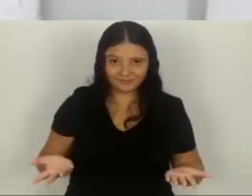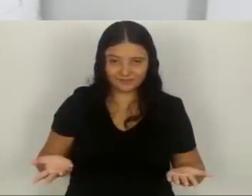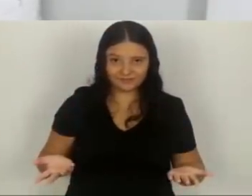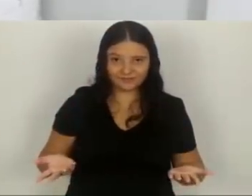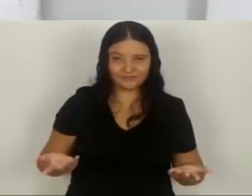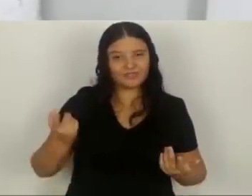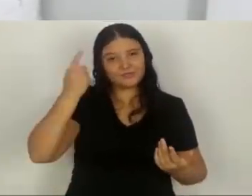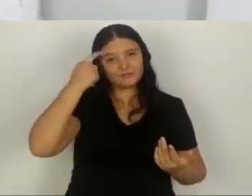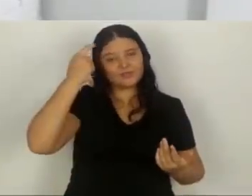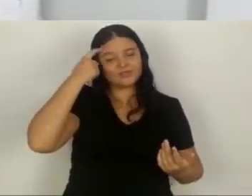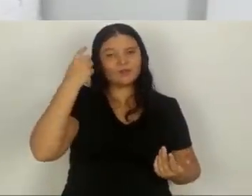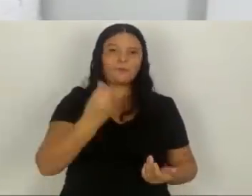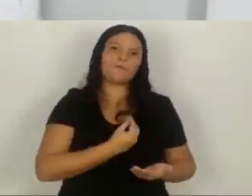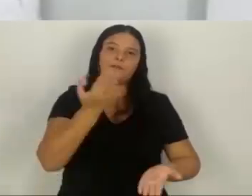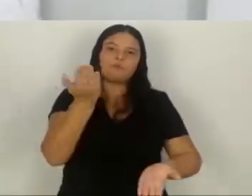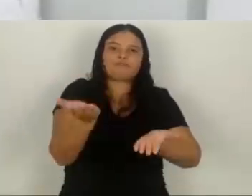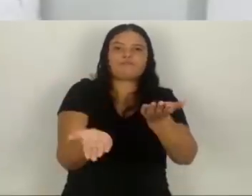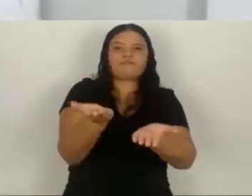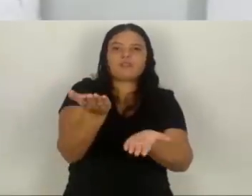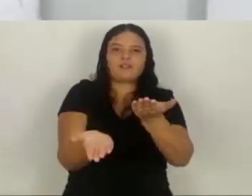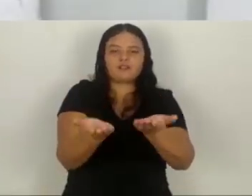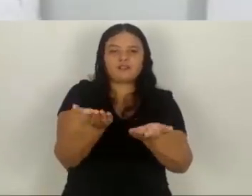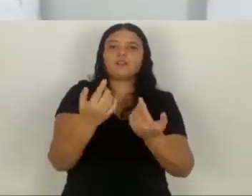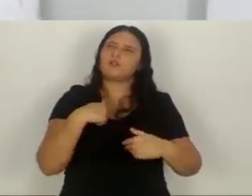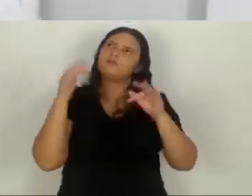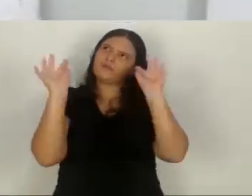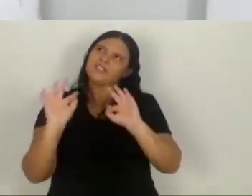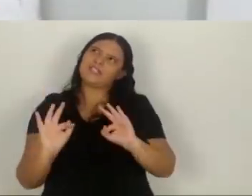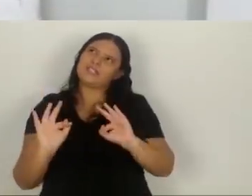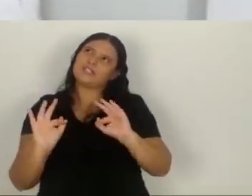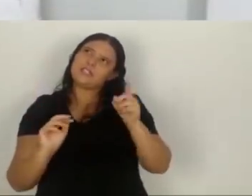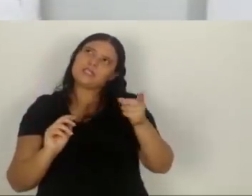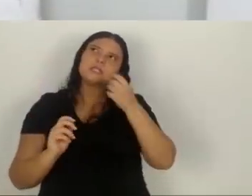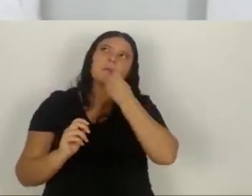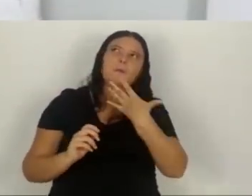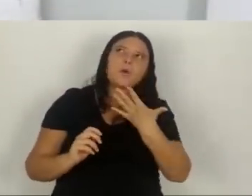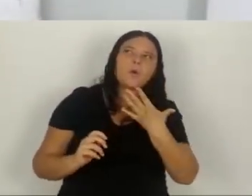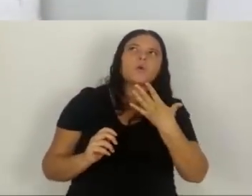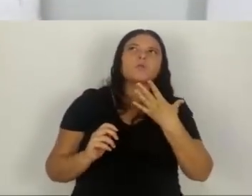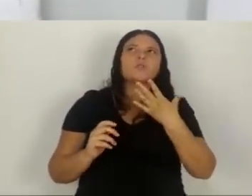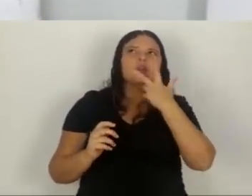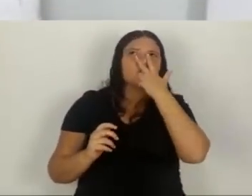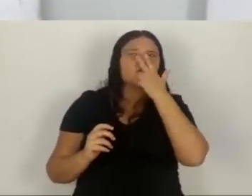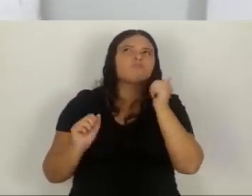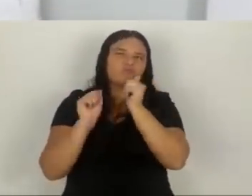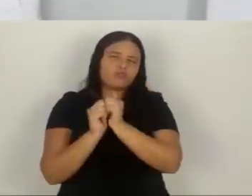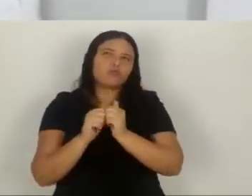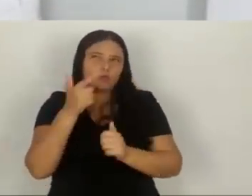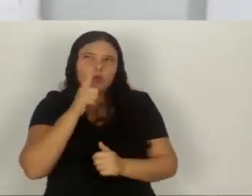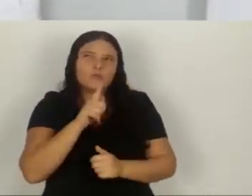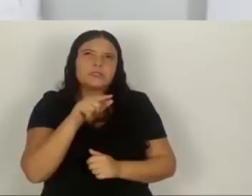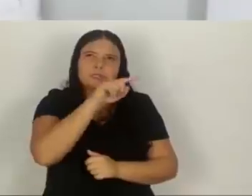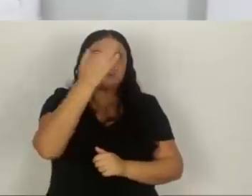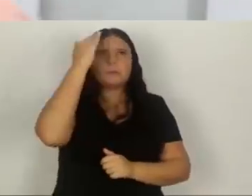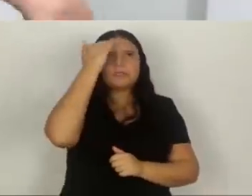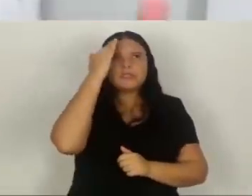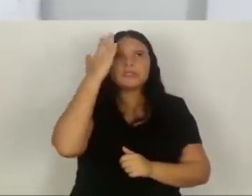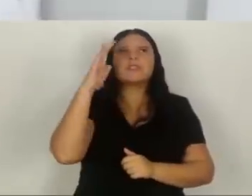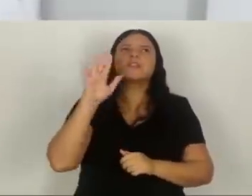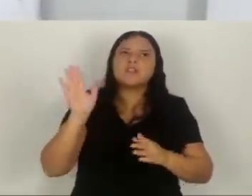tem que botar, a vida é uma balança. Eu estou feliz, ele está me realizando, eu posso contar com esse homem, ele me entende, ele